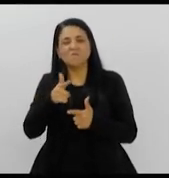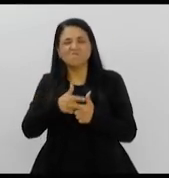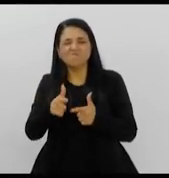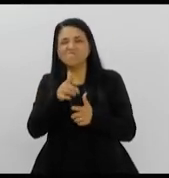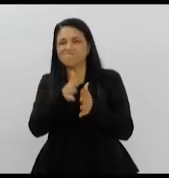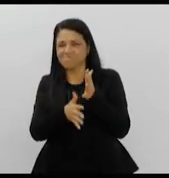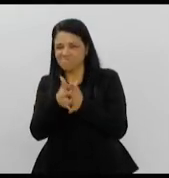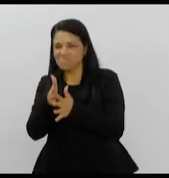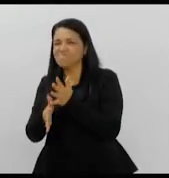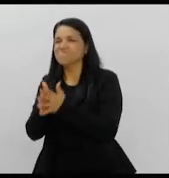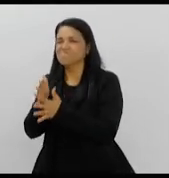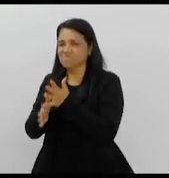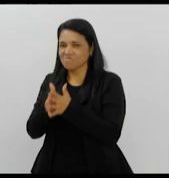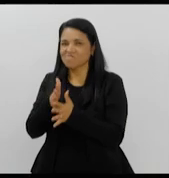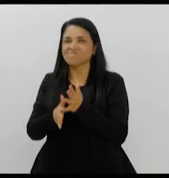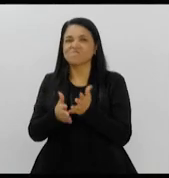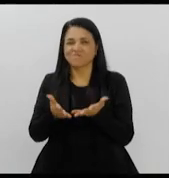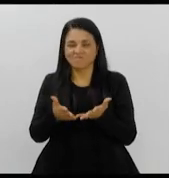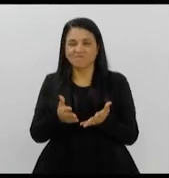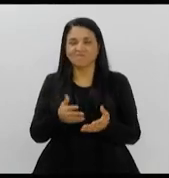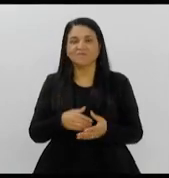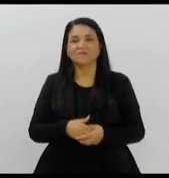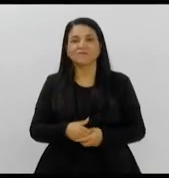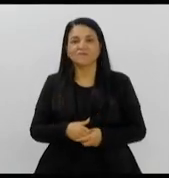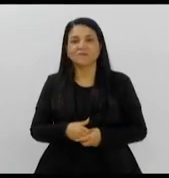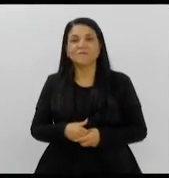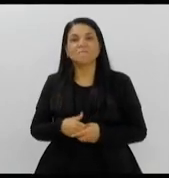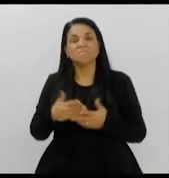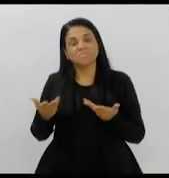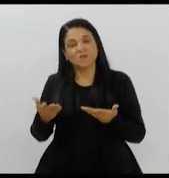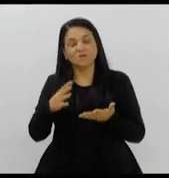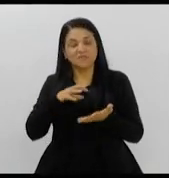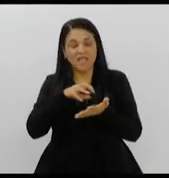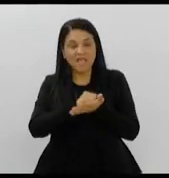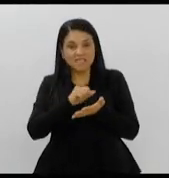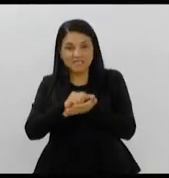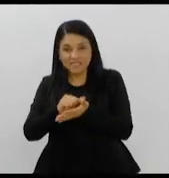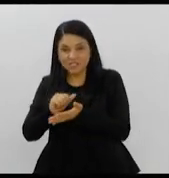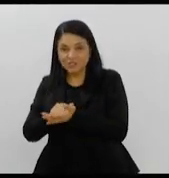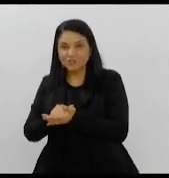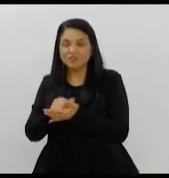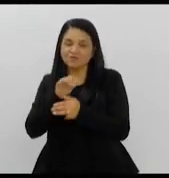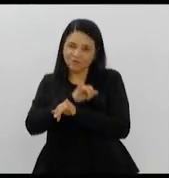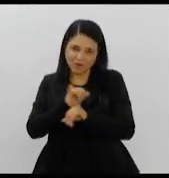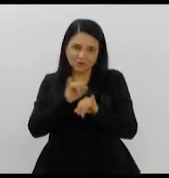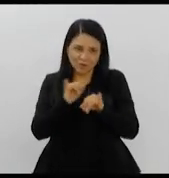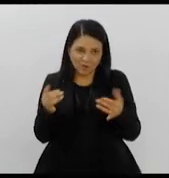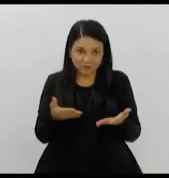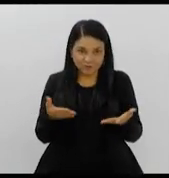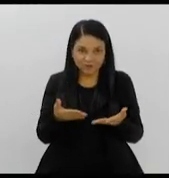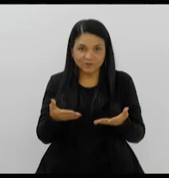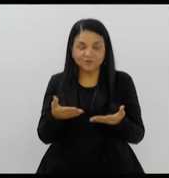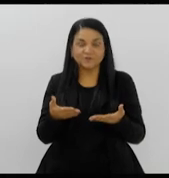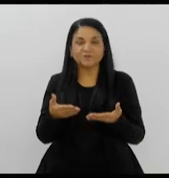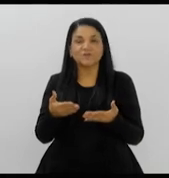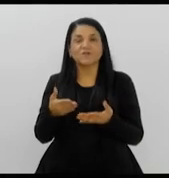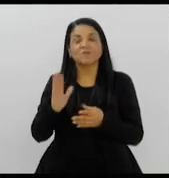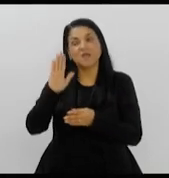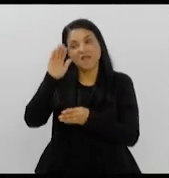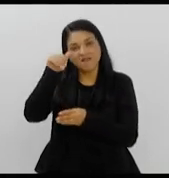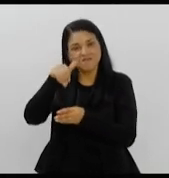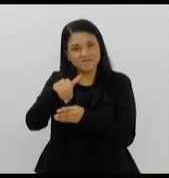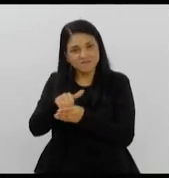grande de campanha. Então, estou fazendo esses registros porque é uma eleição